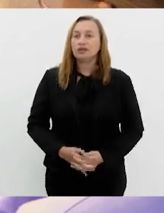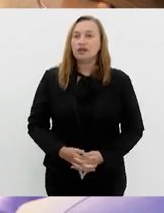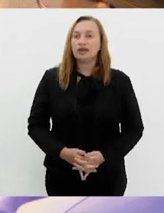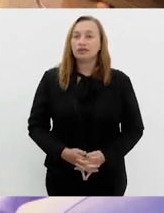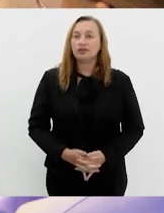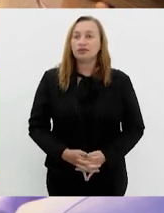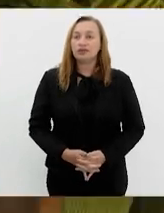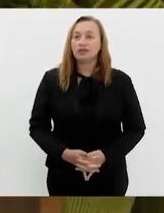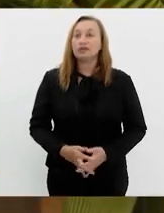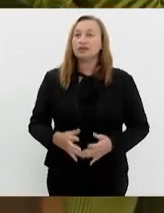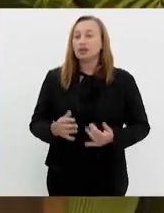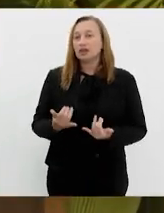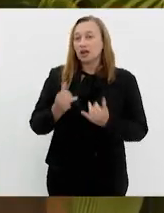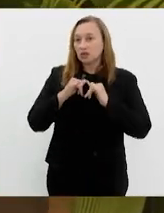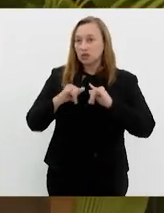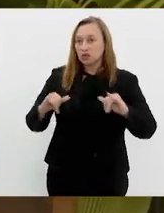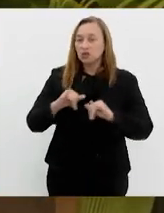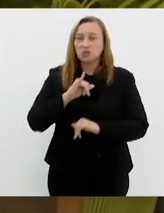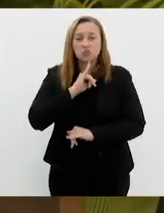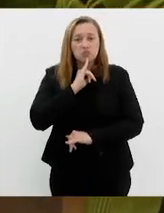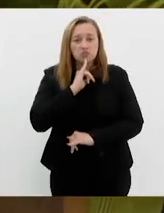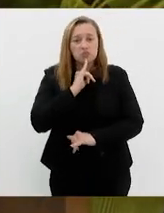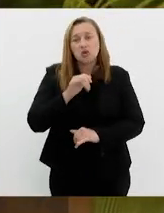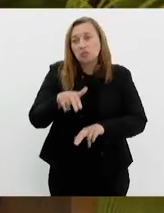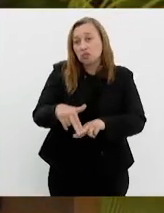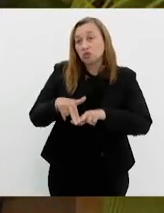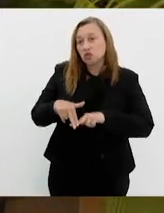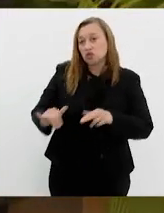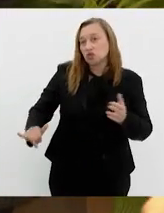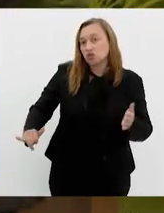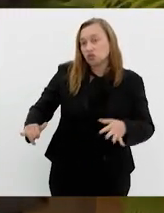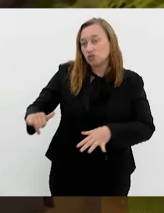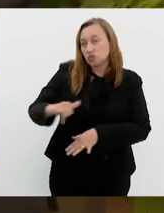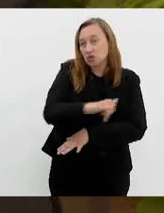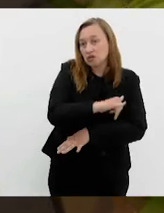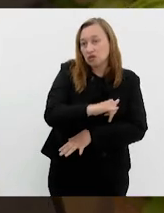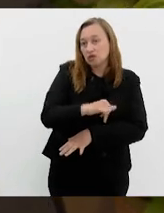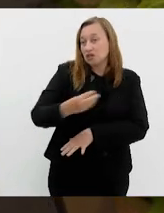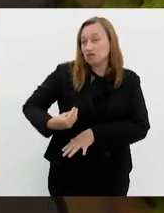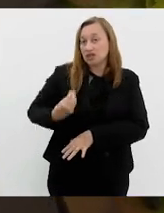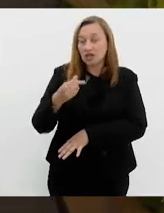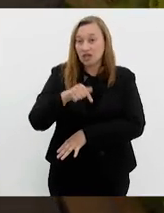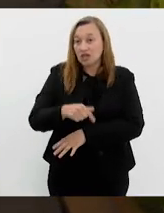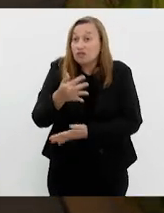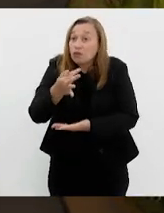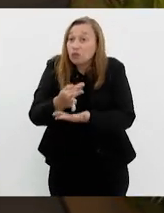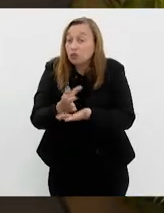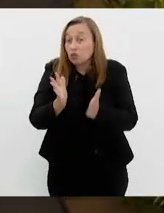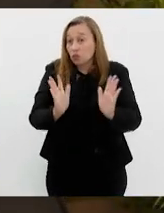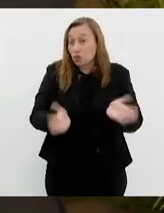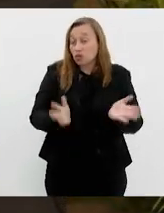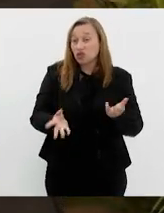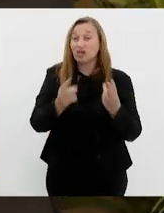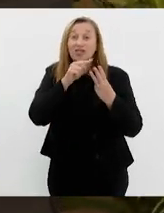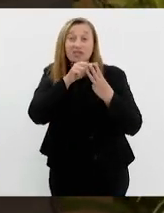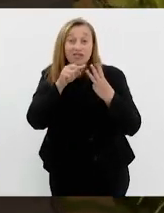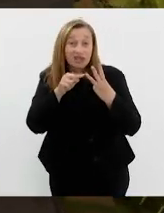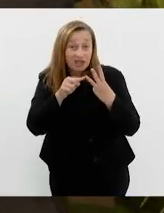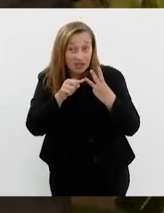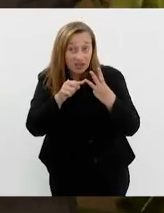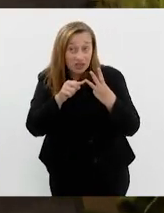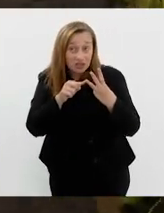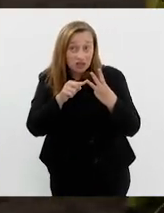infelizmente por motivos de viagem não estão presentes nessa data nessa cerimônia aqui hoje conosco três outros